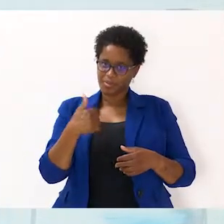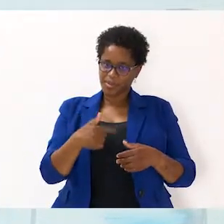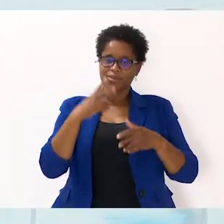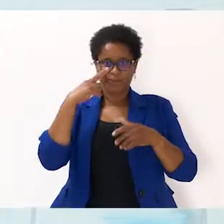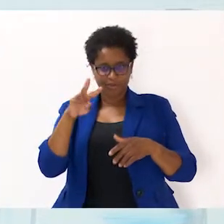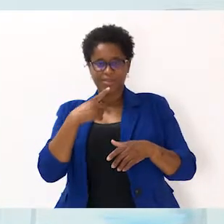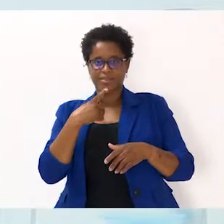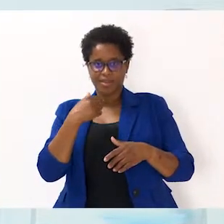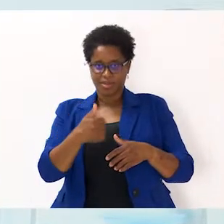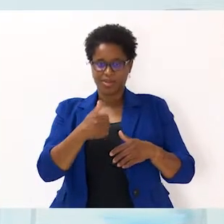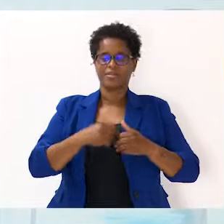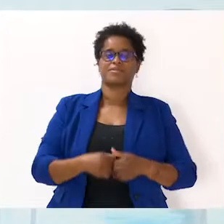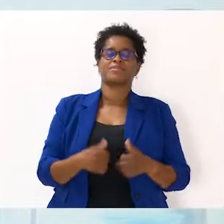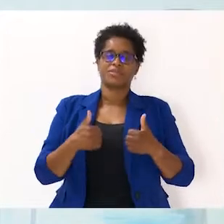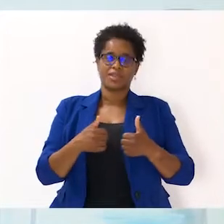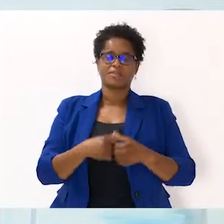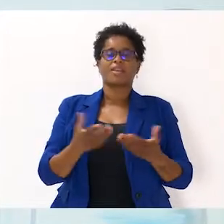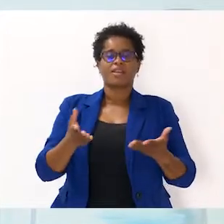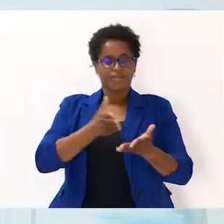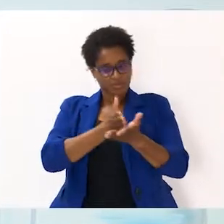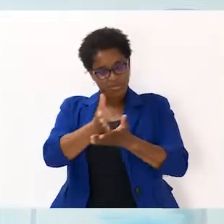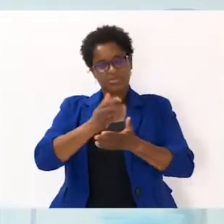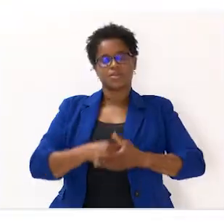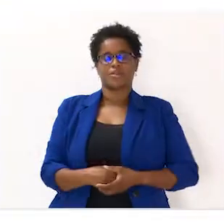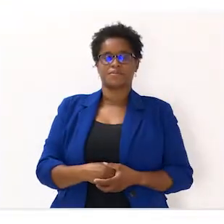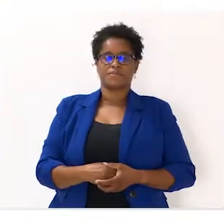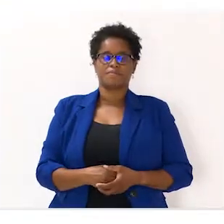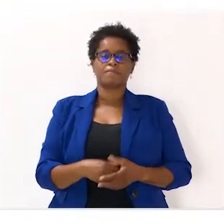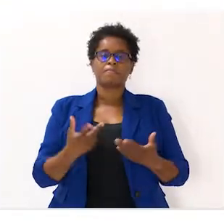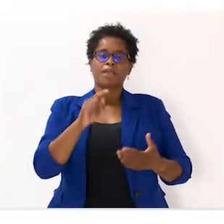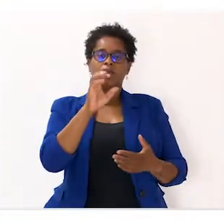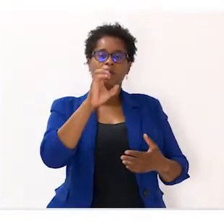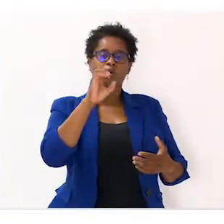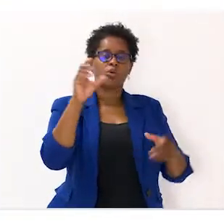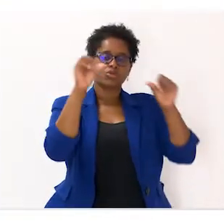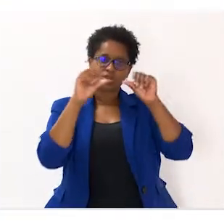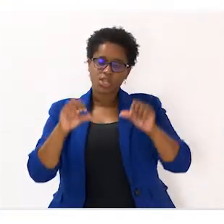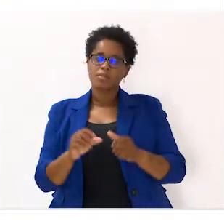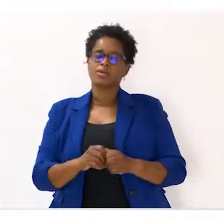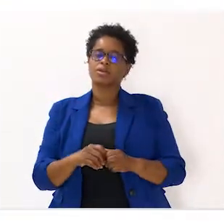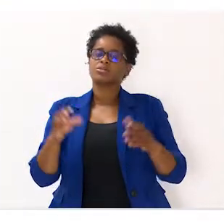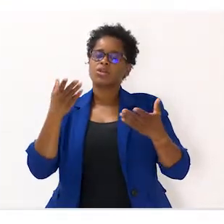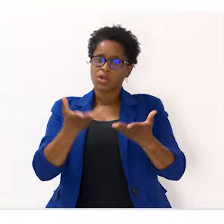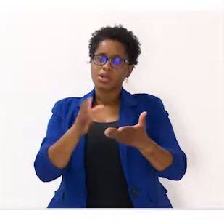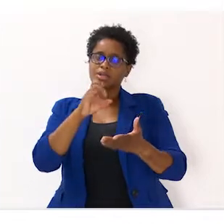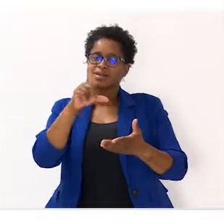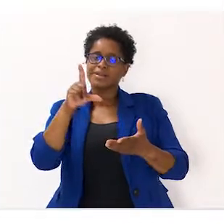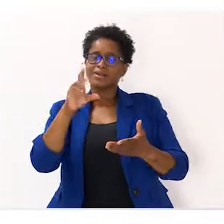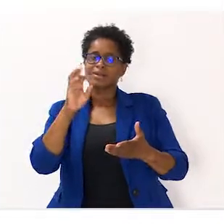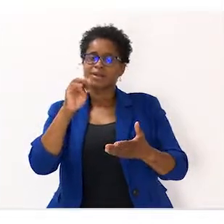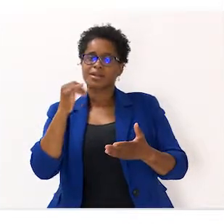a acompanhar? Certo, então vamos continuar. Os ecossistemas são classificados quanto à